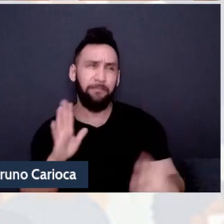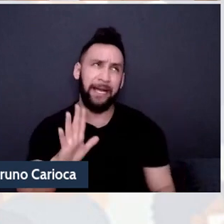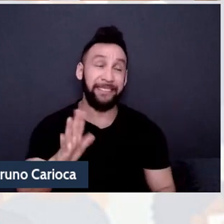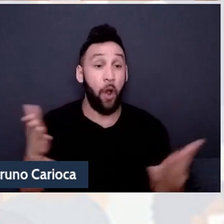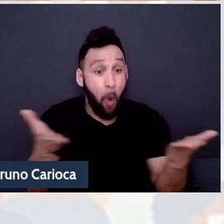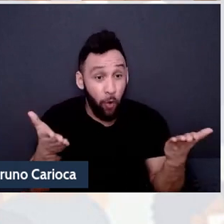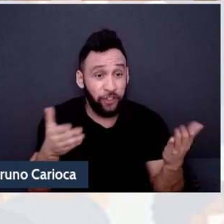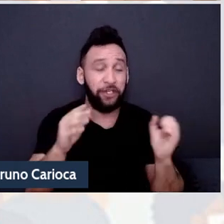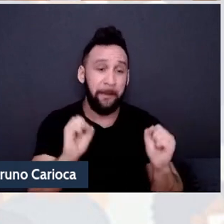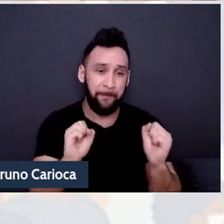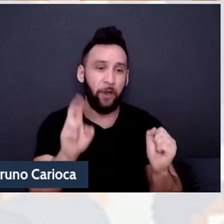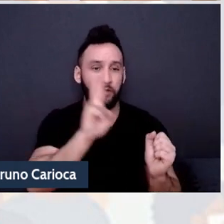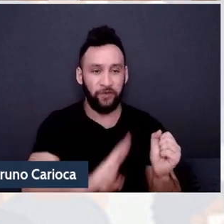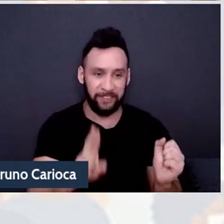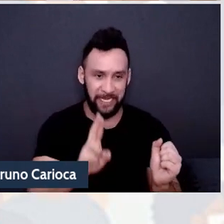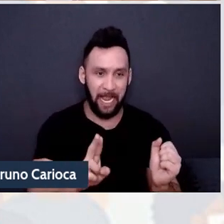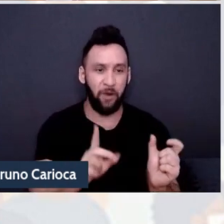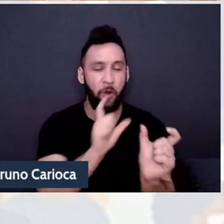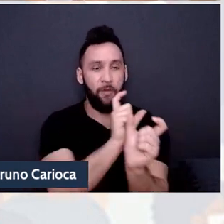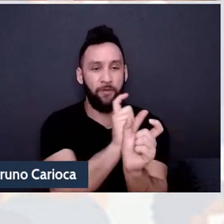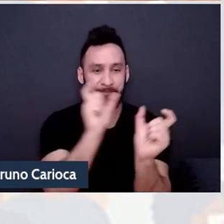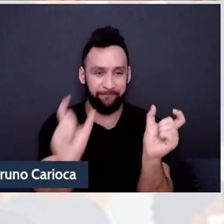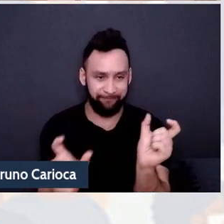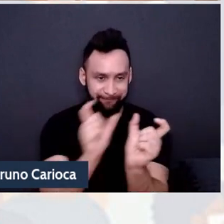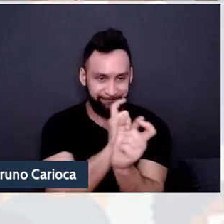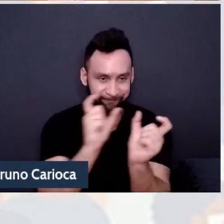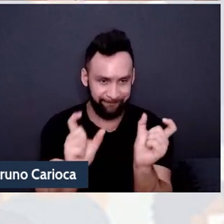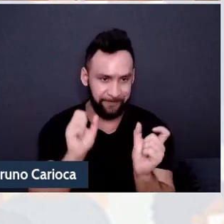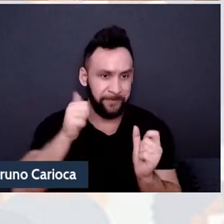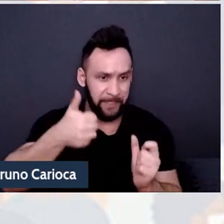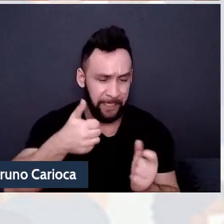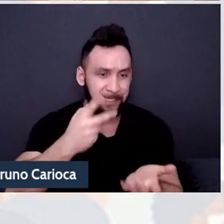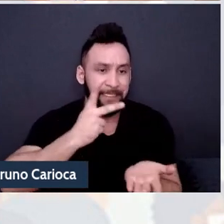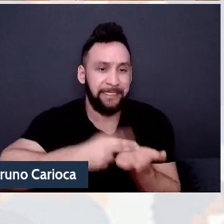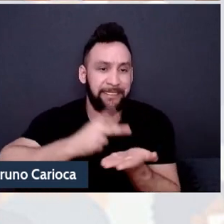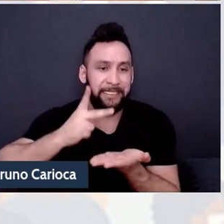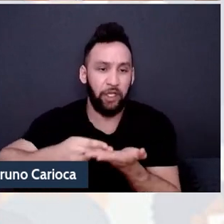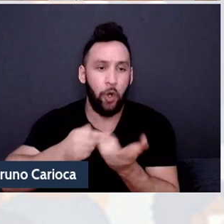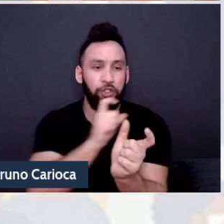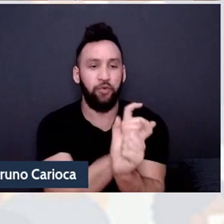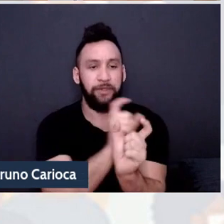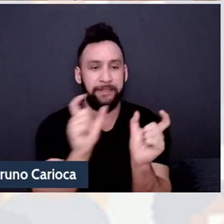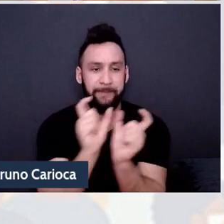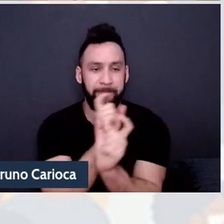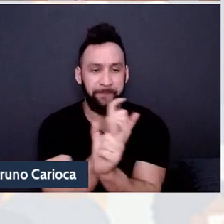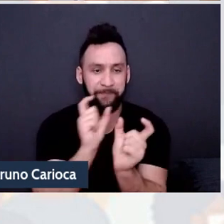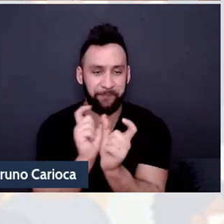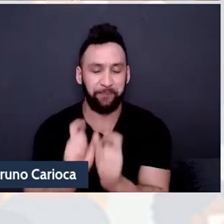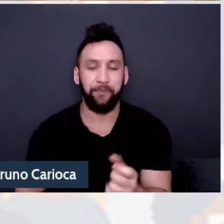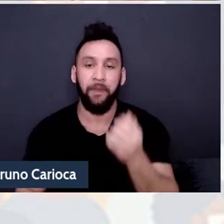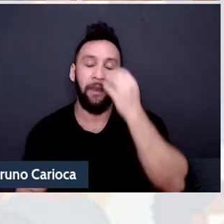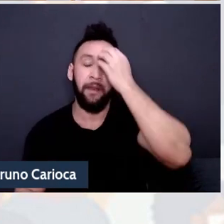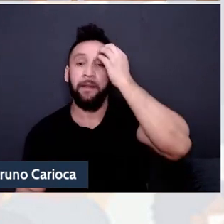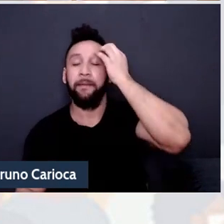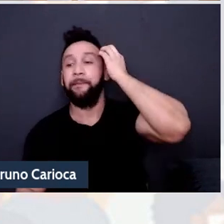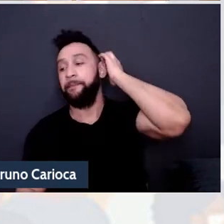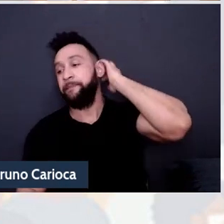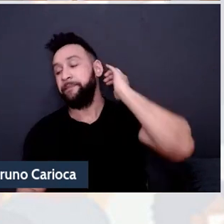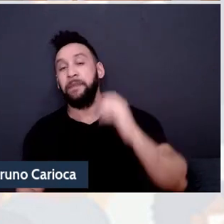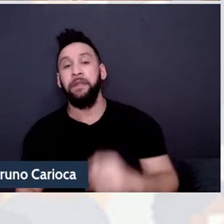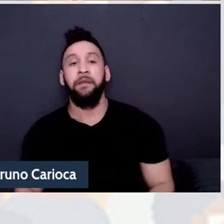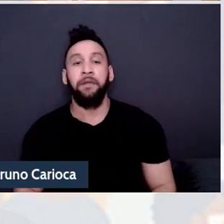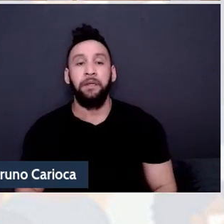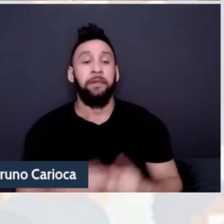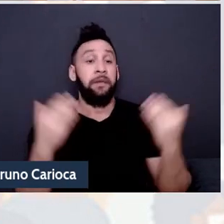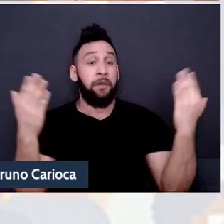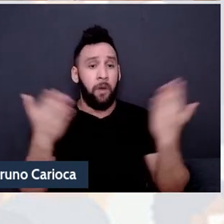Bom, existem então, derivados dessa perspectiva mais crítica, alguns princípios da avaliação contemporânea,